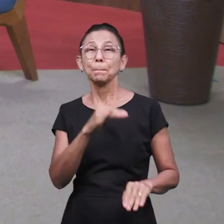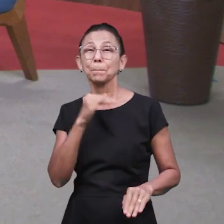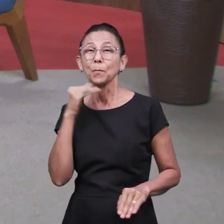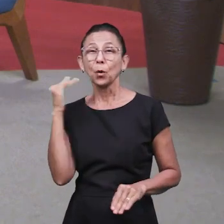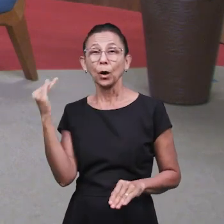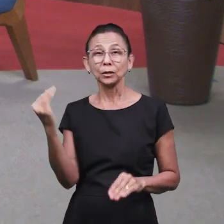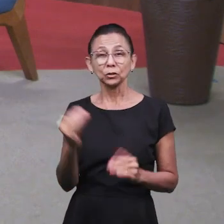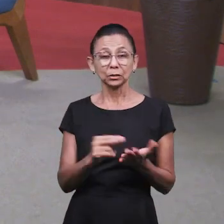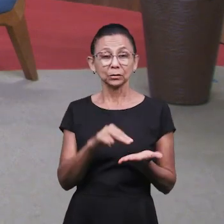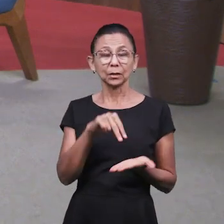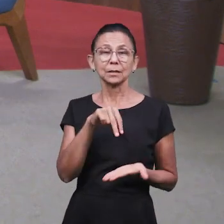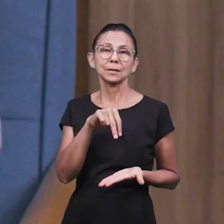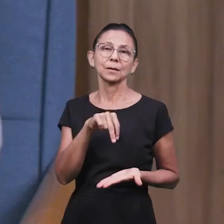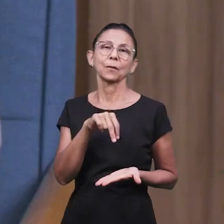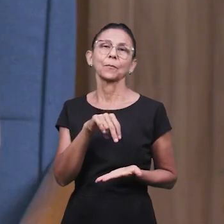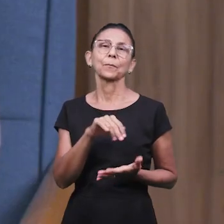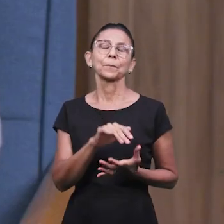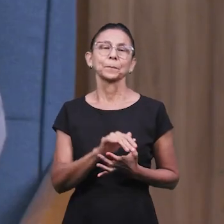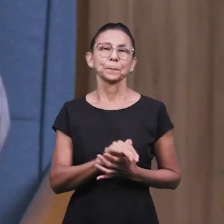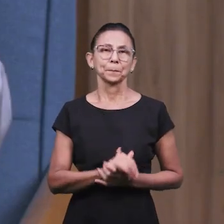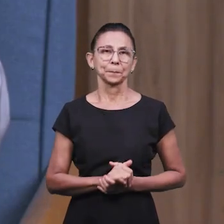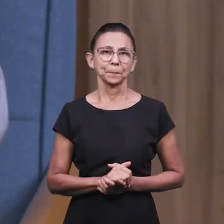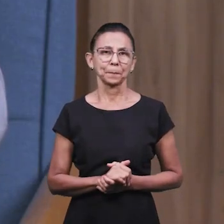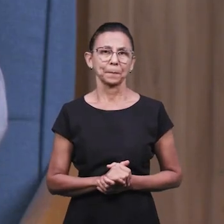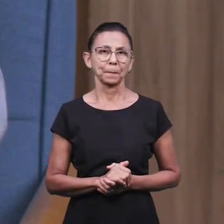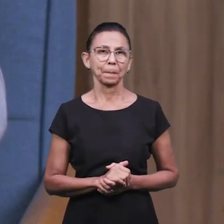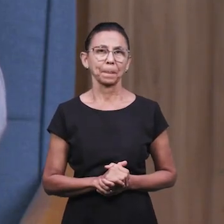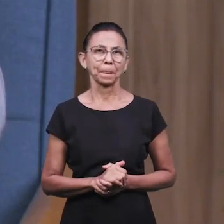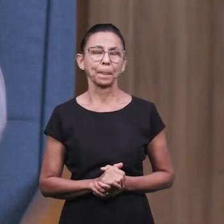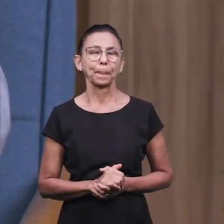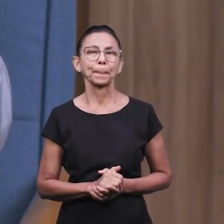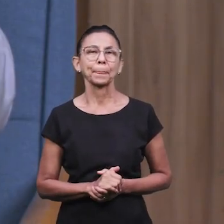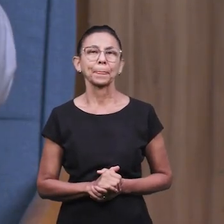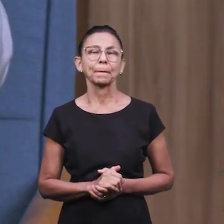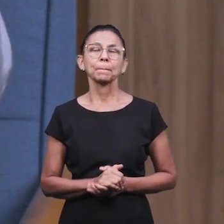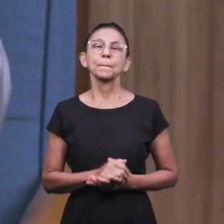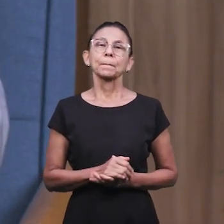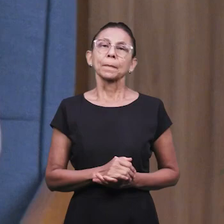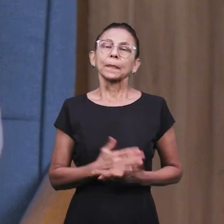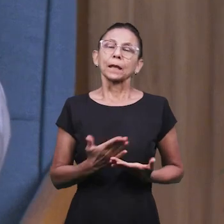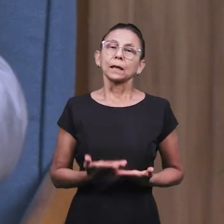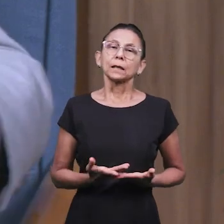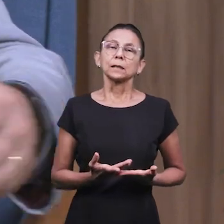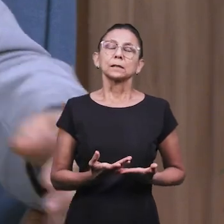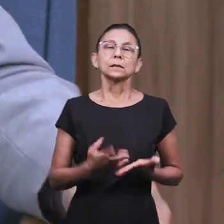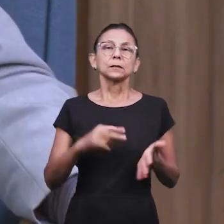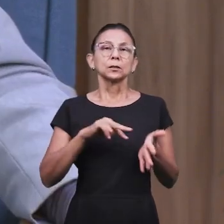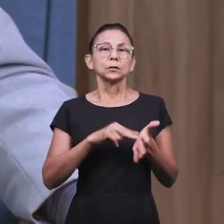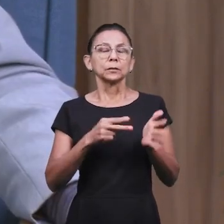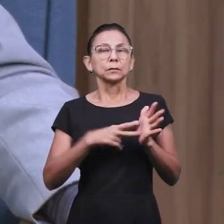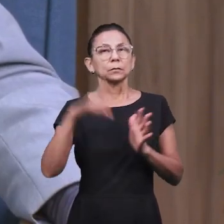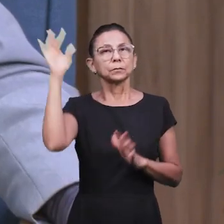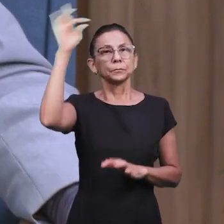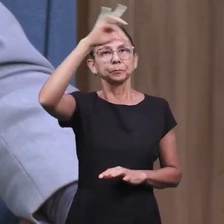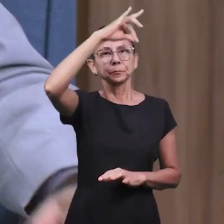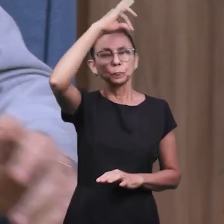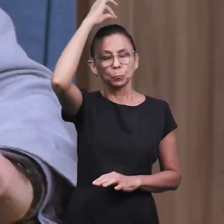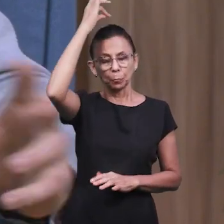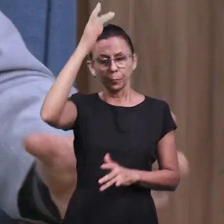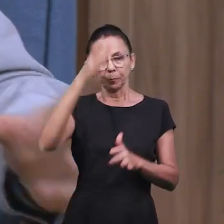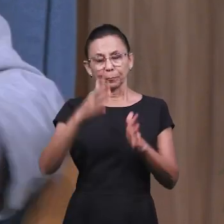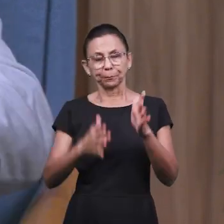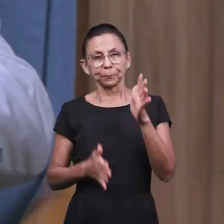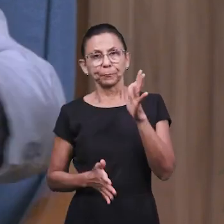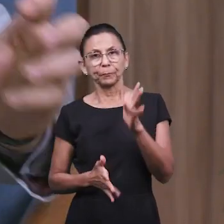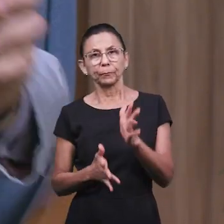Espírito Santo, porque ao derramar o seu sangue na cruz do Calvário, ele estava tipificando também o derramar do Espírito Santo no Pentecostes. Então, por isso,